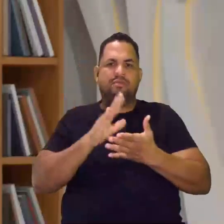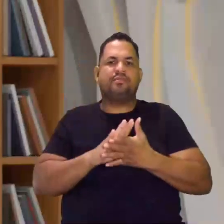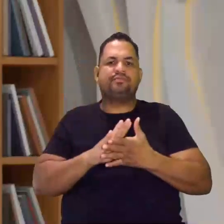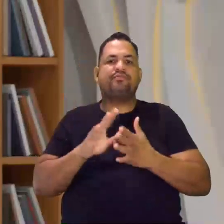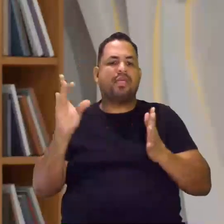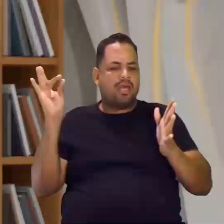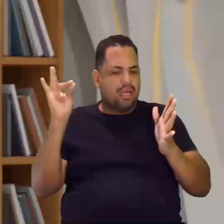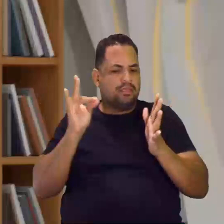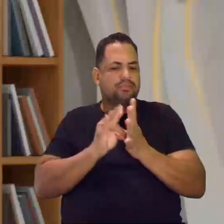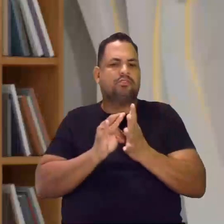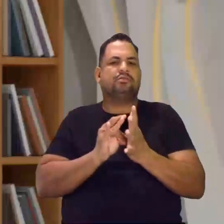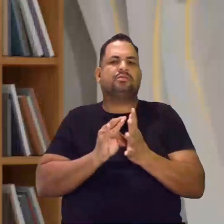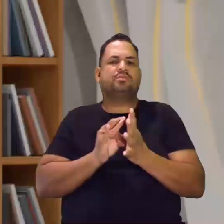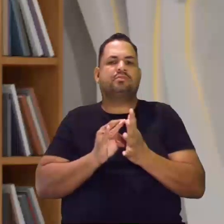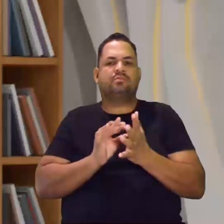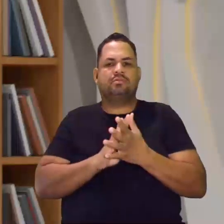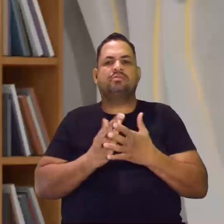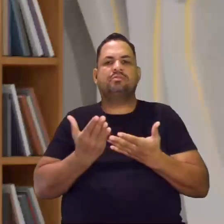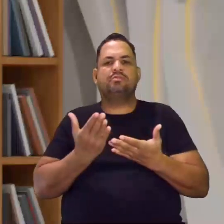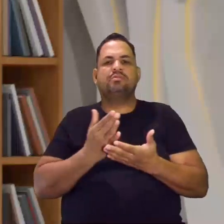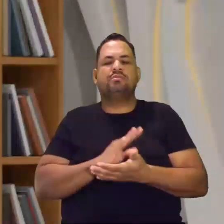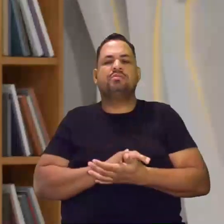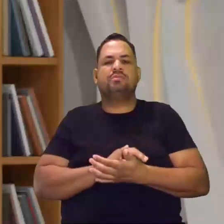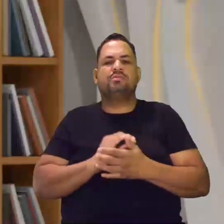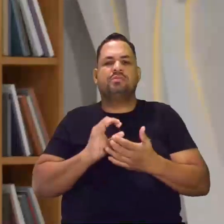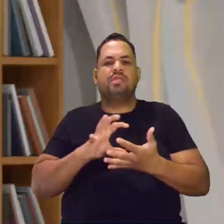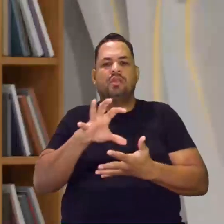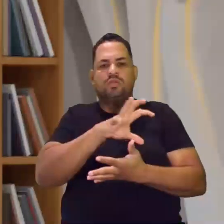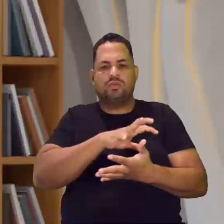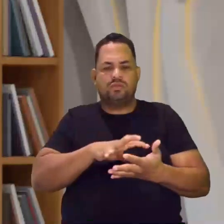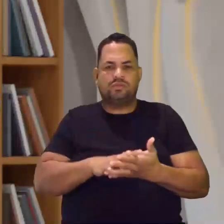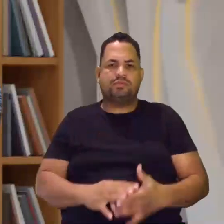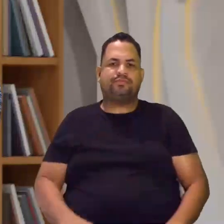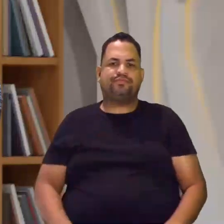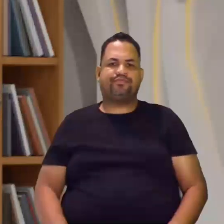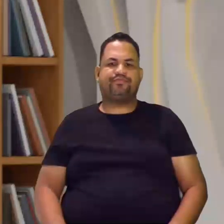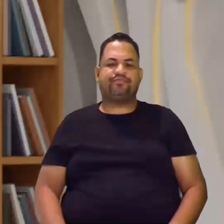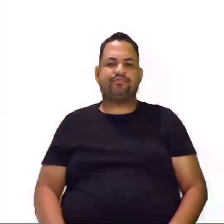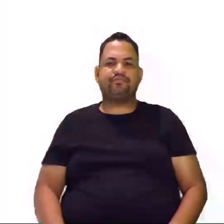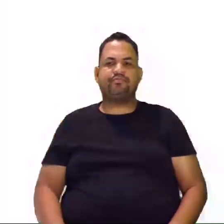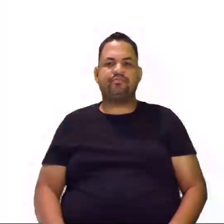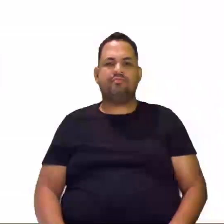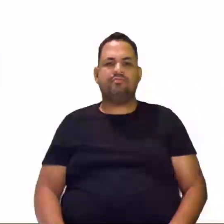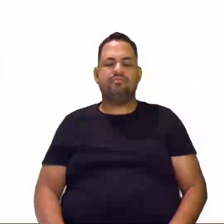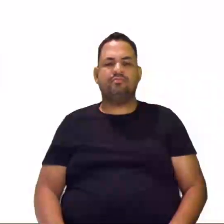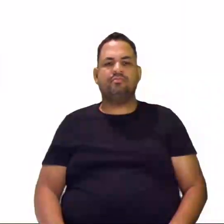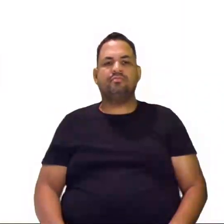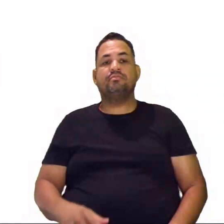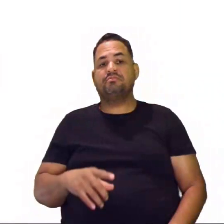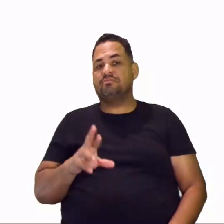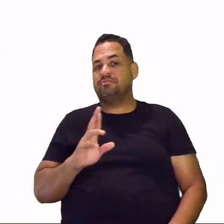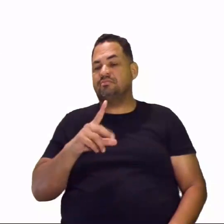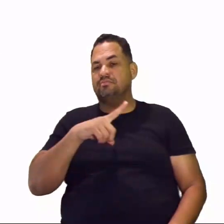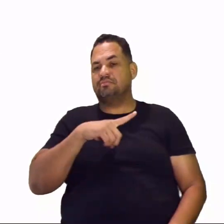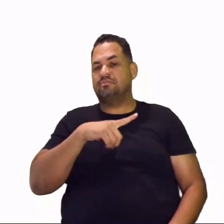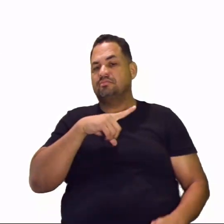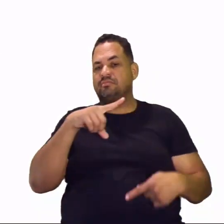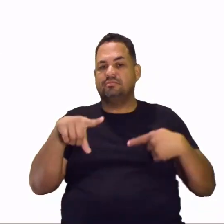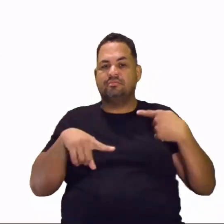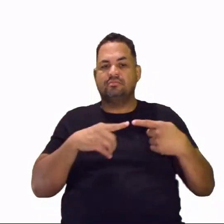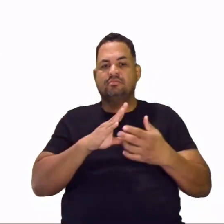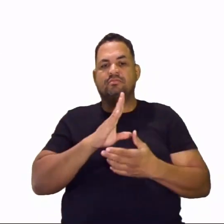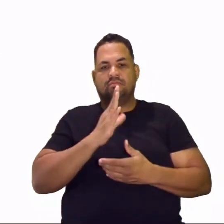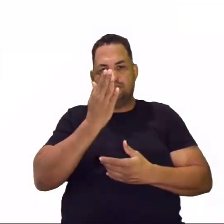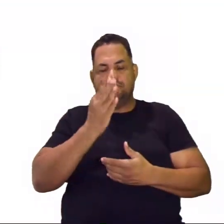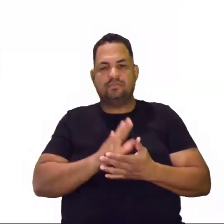são legítimas, né, essas lutas, tá certo? Vamos ao quadro? Então, para quem tiver interesse, conhecer um pouquinho mais